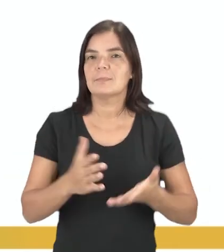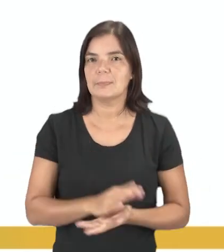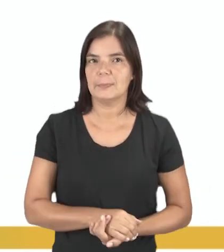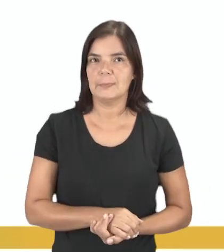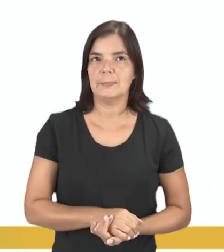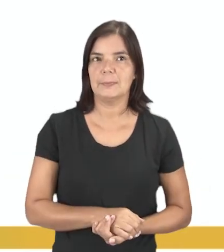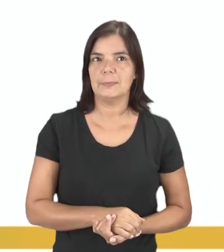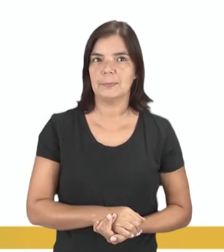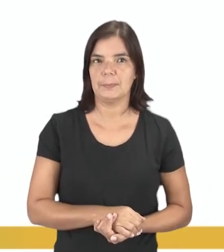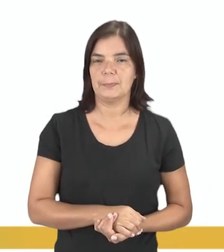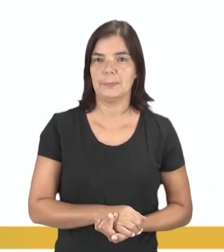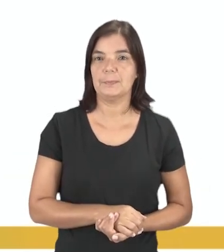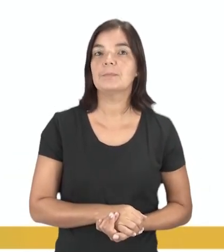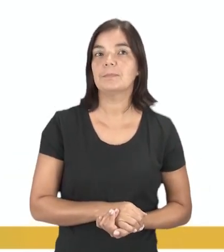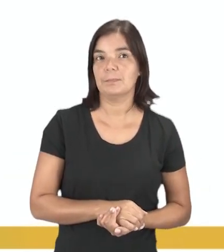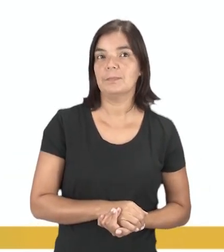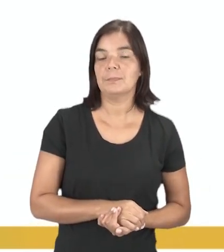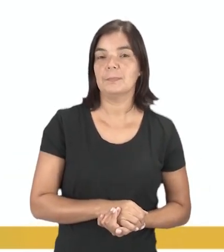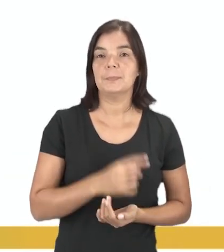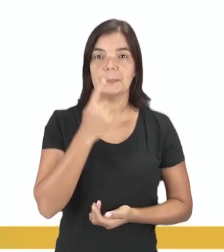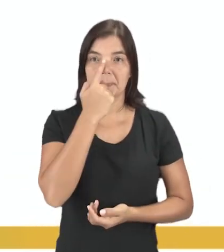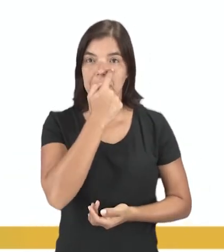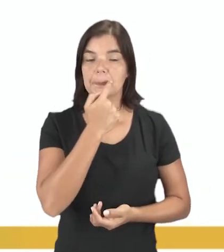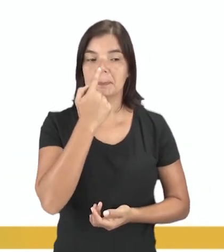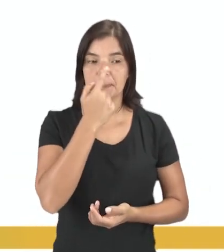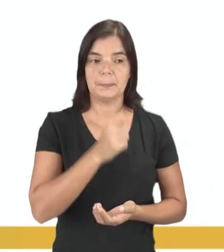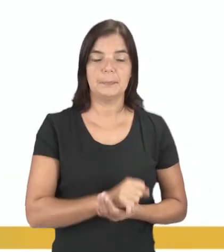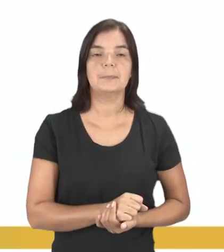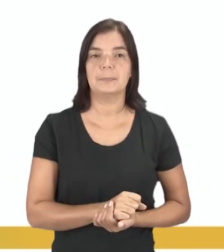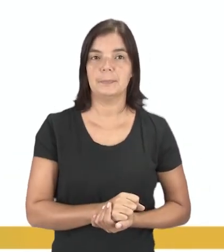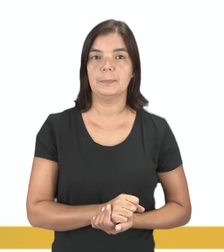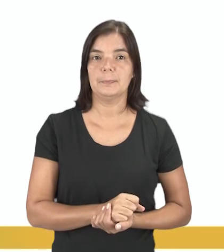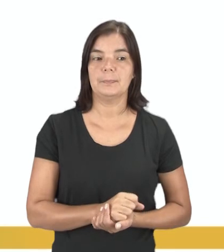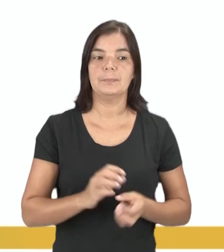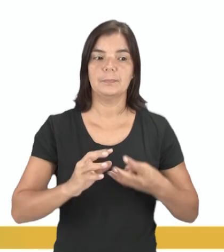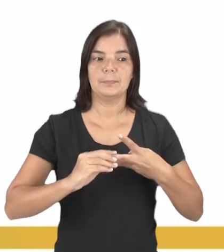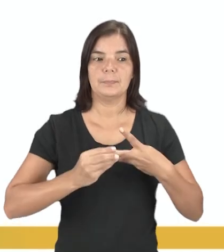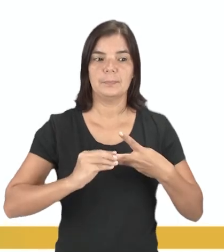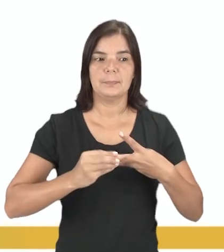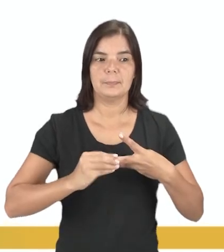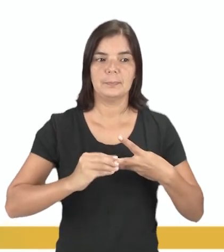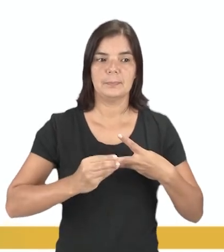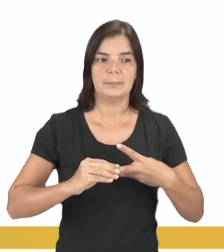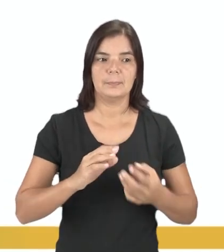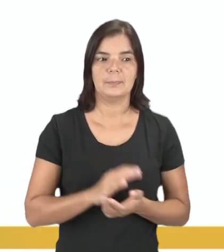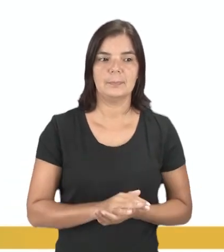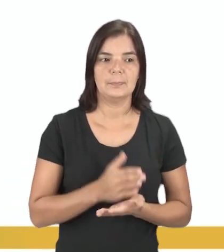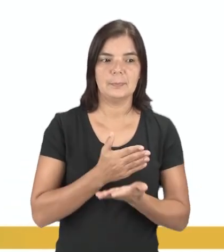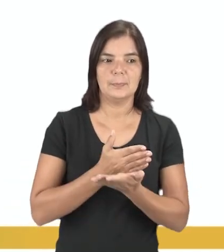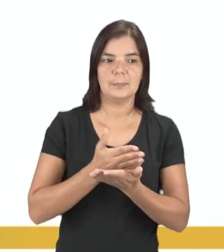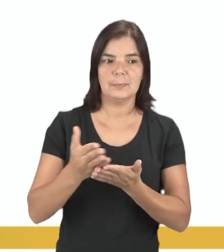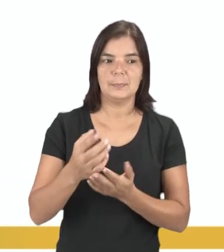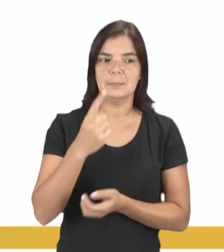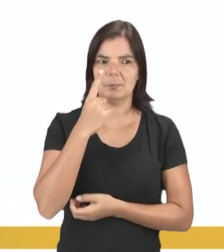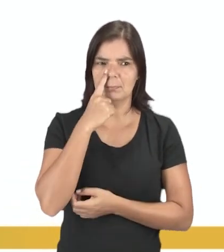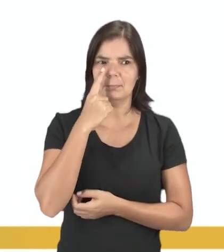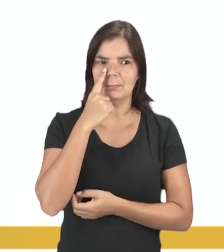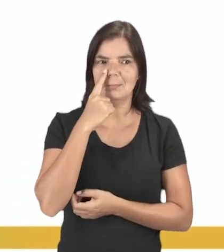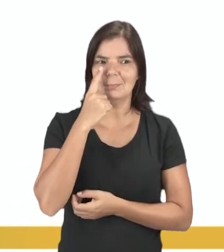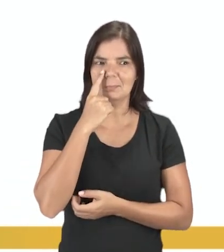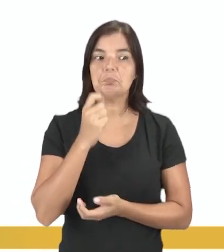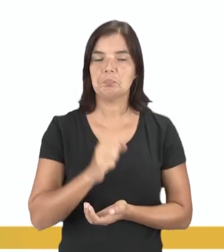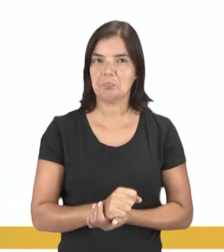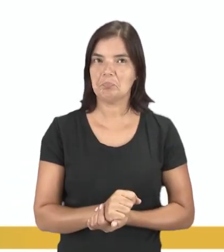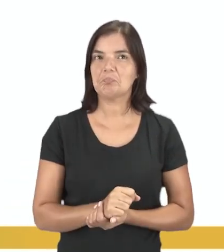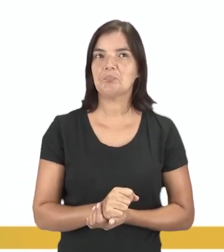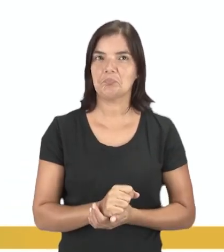localizadas. Em que local do nariz está localizada essas células? No início das narinas,